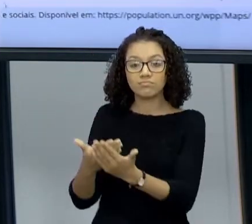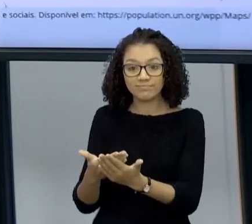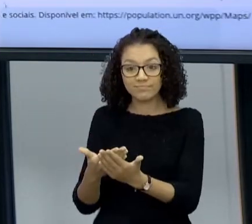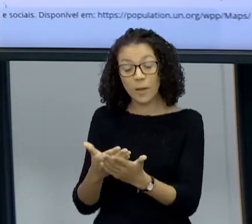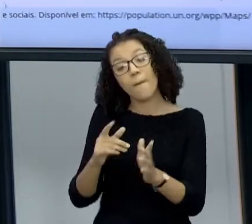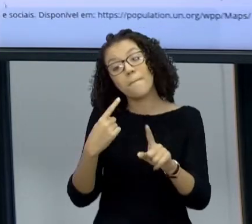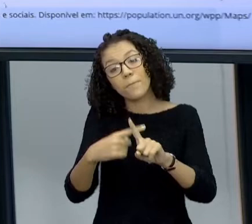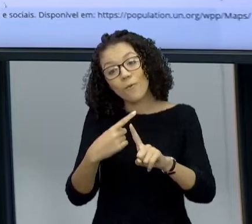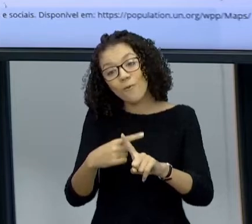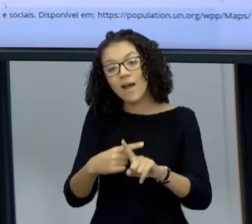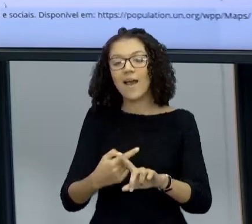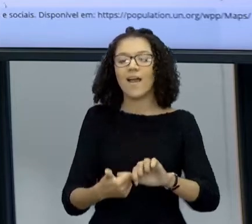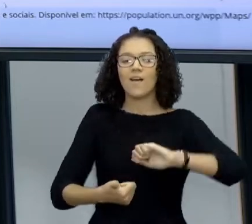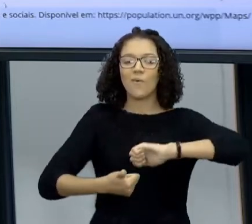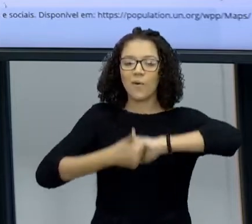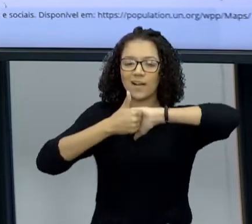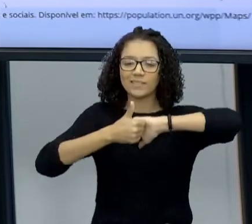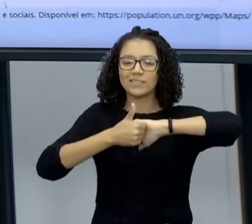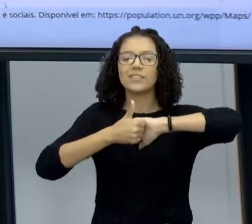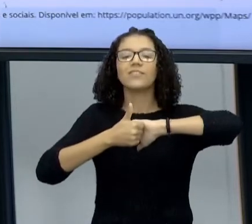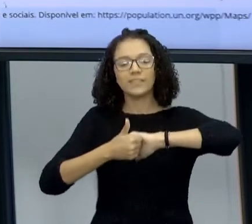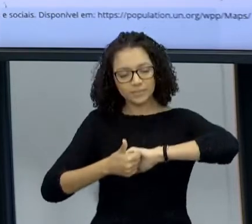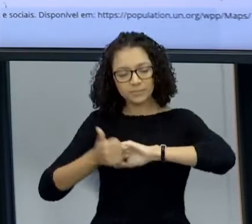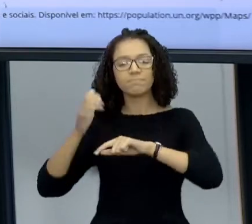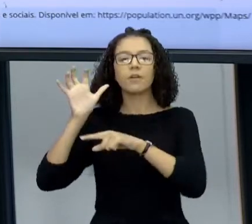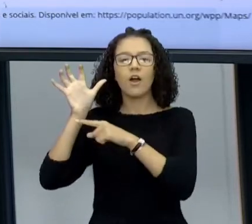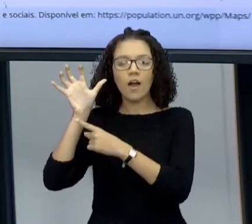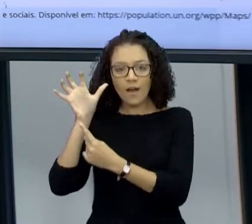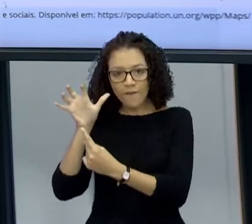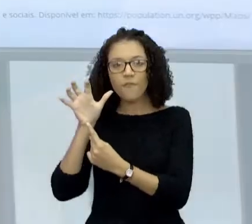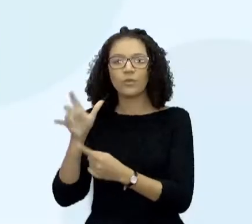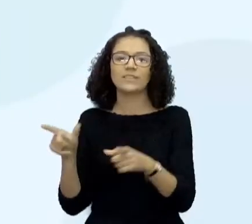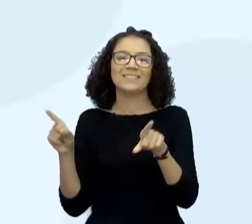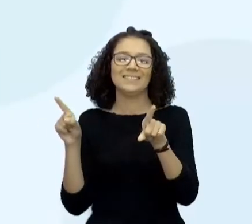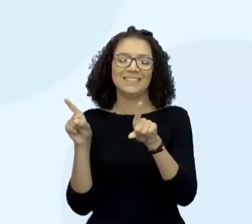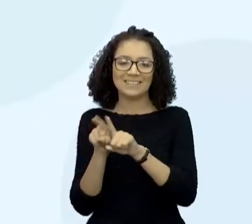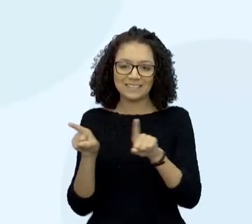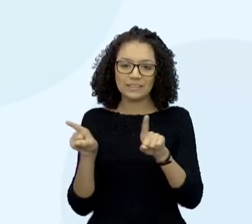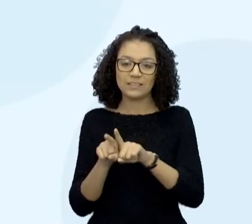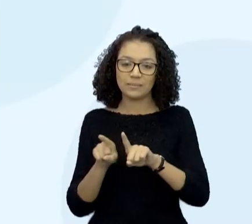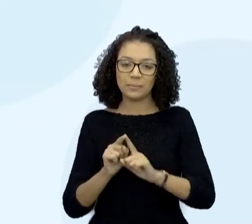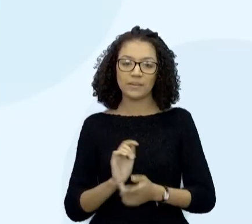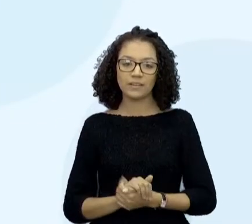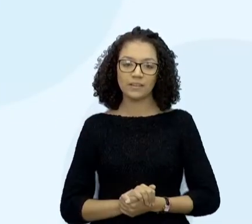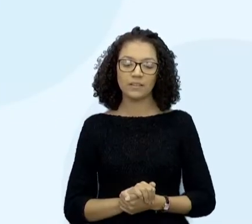vida tem também relação, né, com investimentos públicos nos